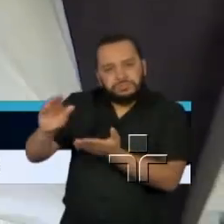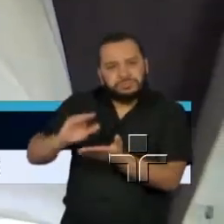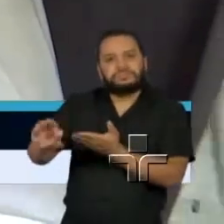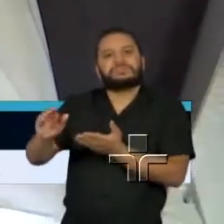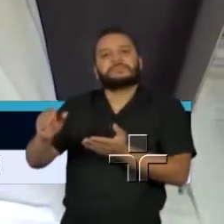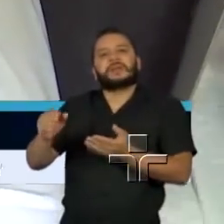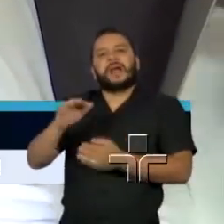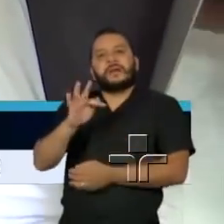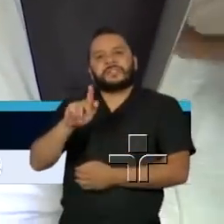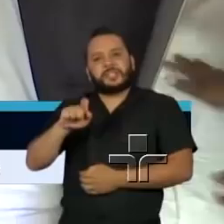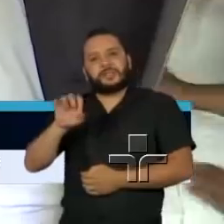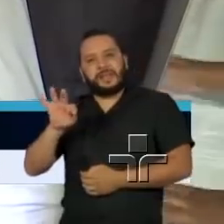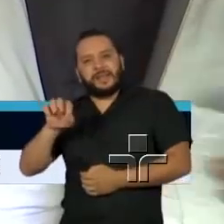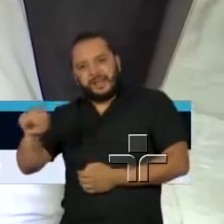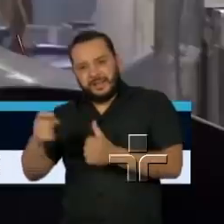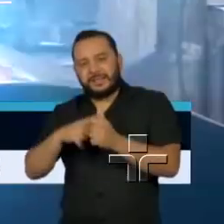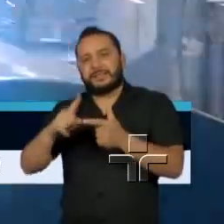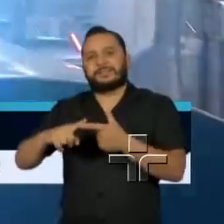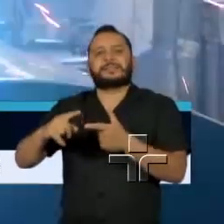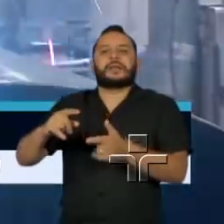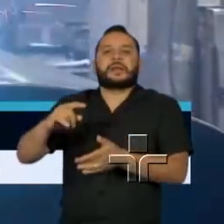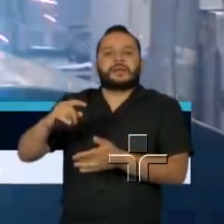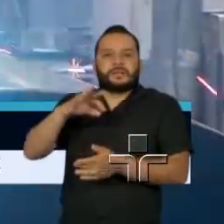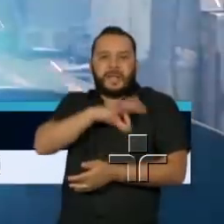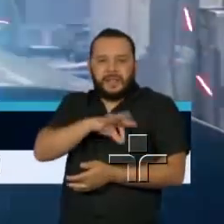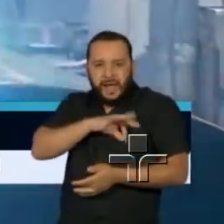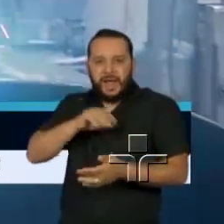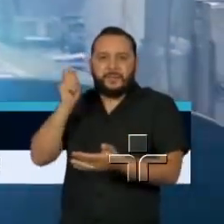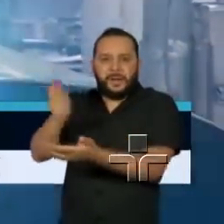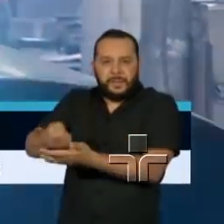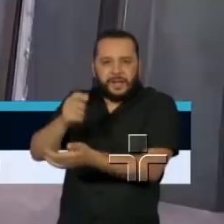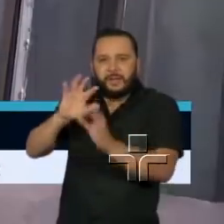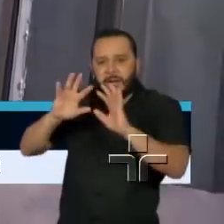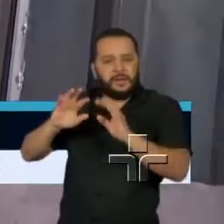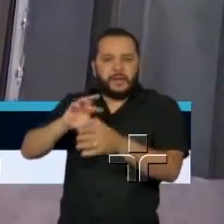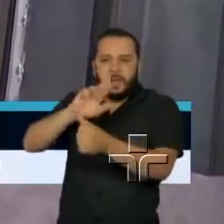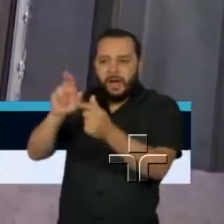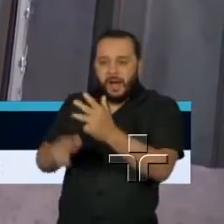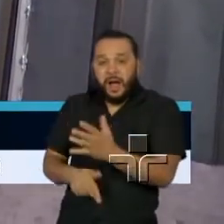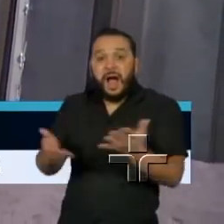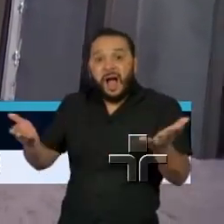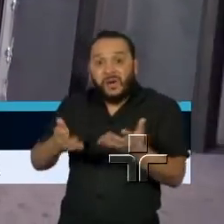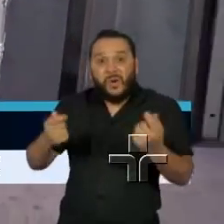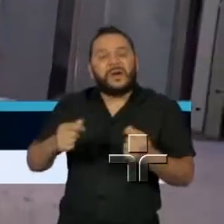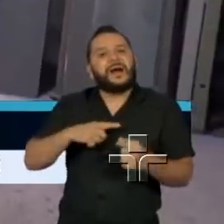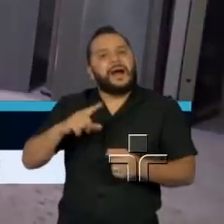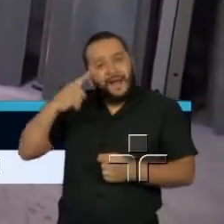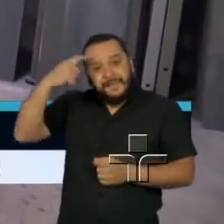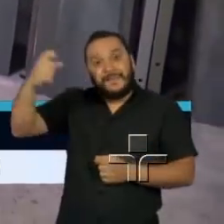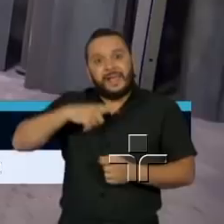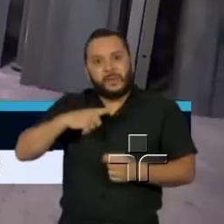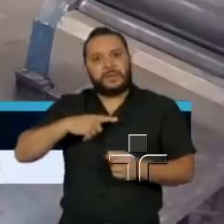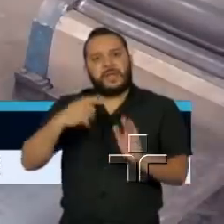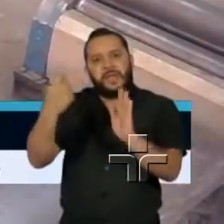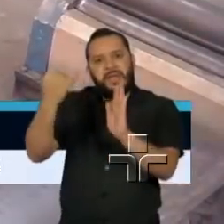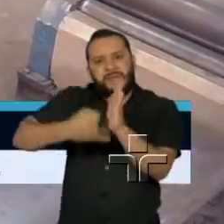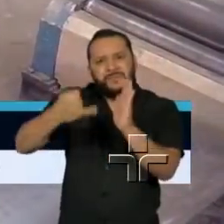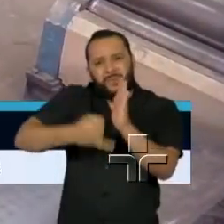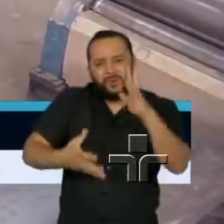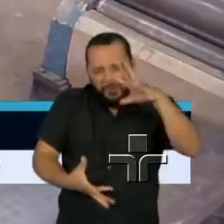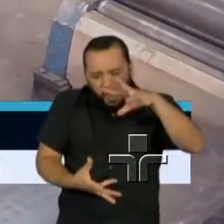previdenciárias, FGTS e folha de pagamento. A ideia do programa é simplificar o cumprimento das obrigações fiscais, previdenciárias e